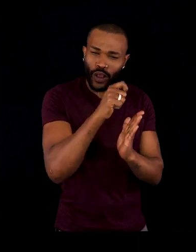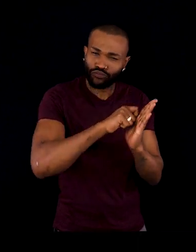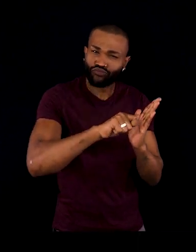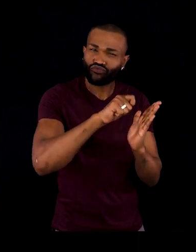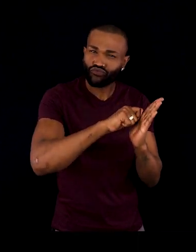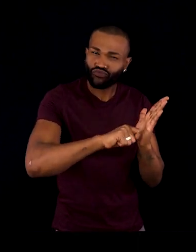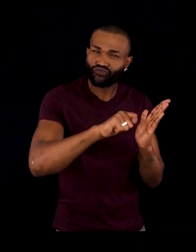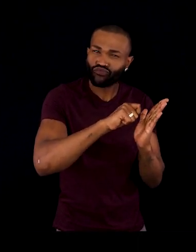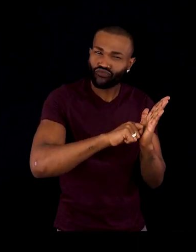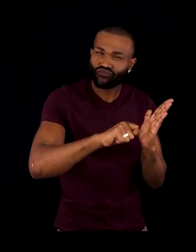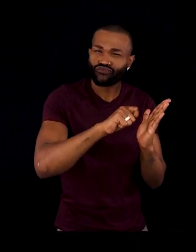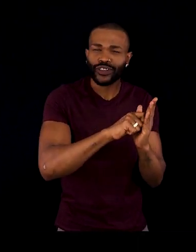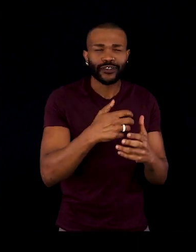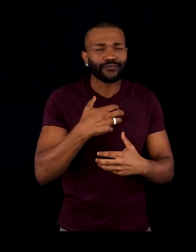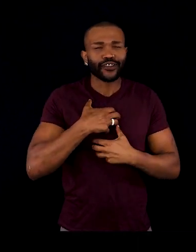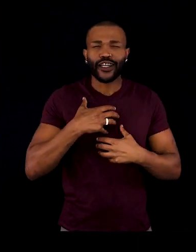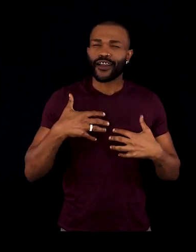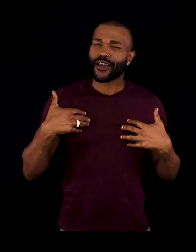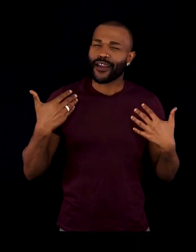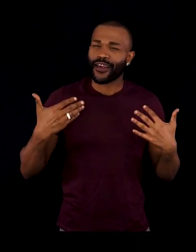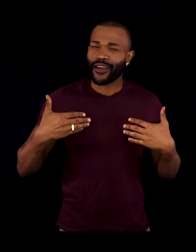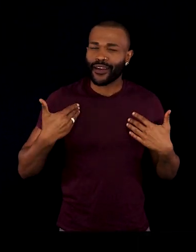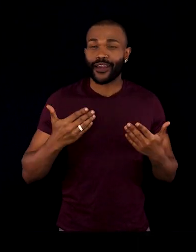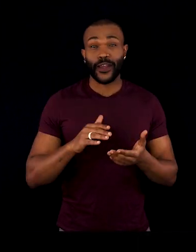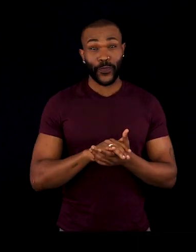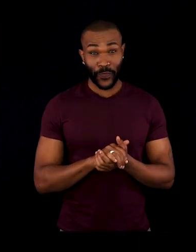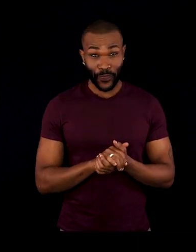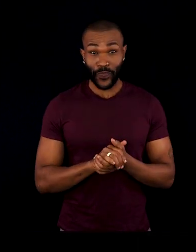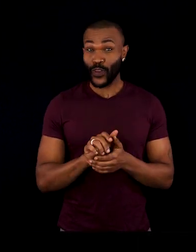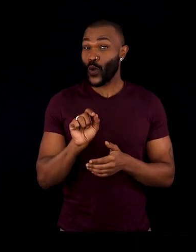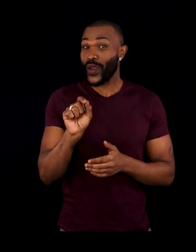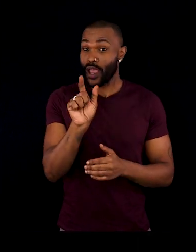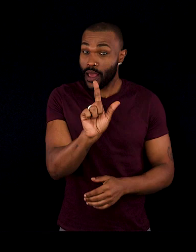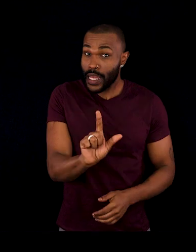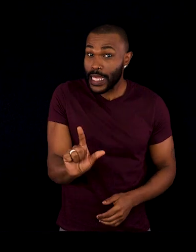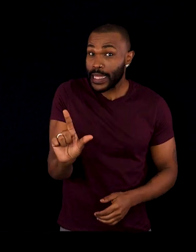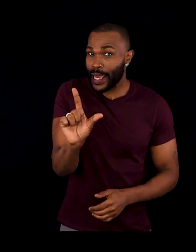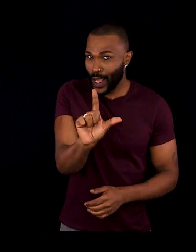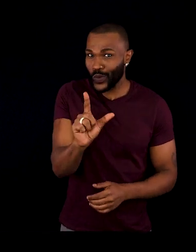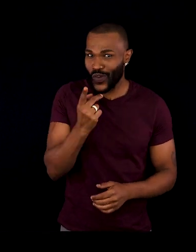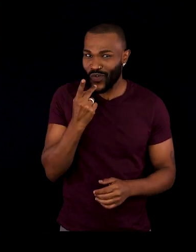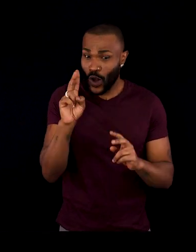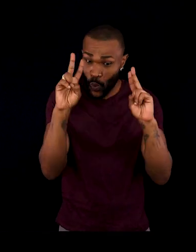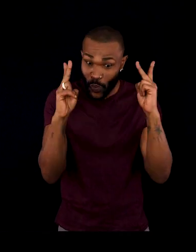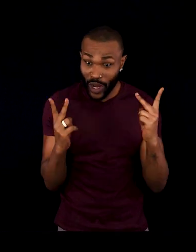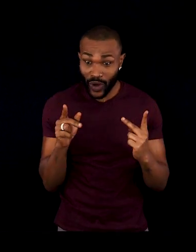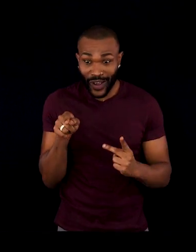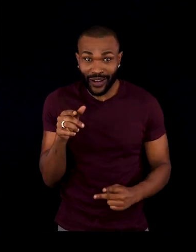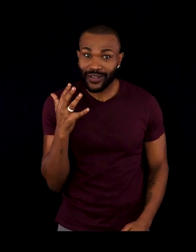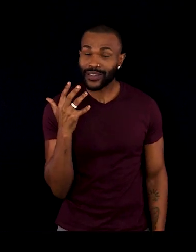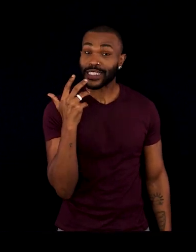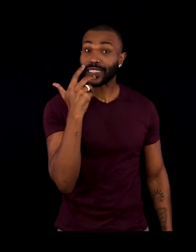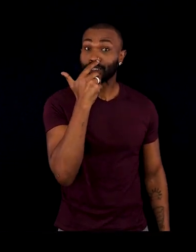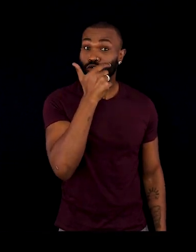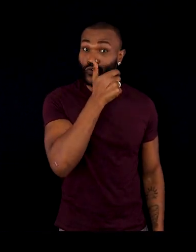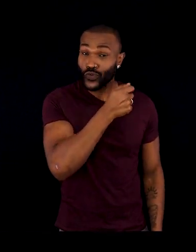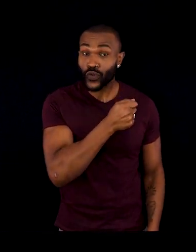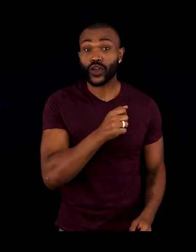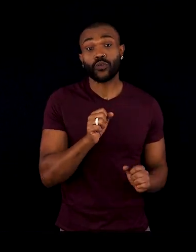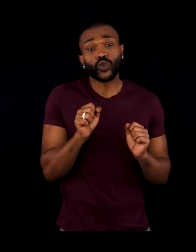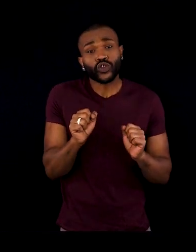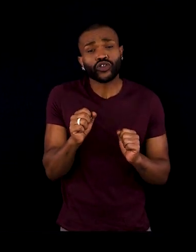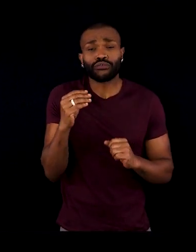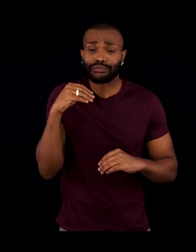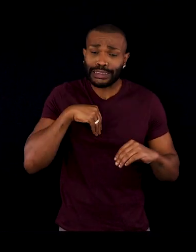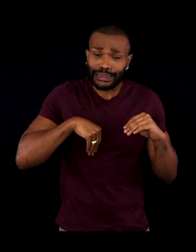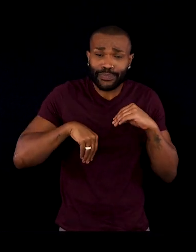escrever. Então a literatura me deu muita alegria. Digo mais, a literatura, humanamente falando, me salvou. Eu podia ter